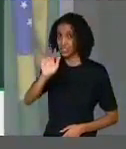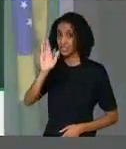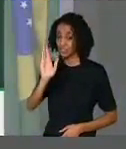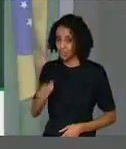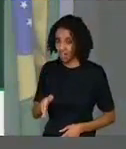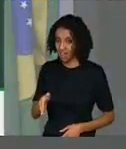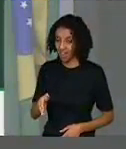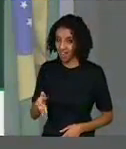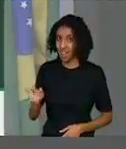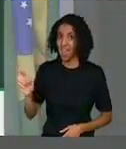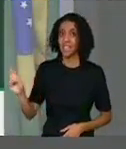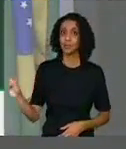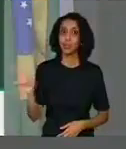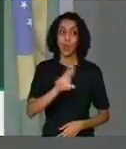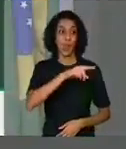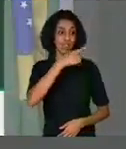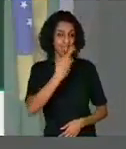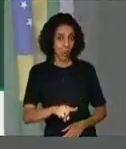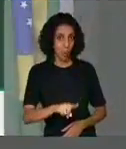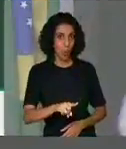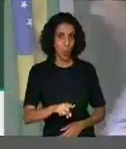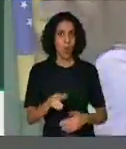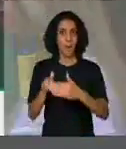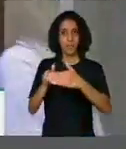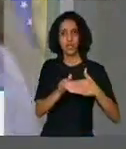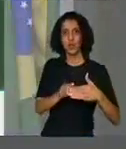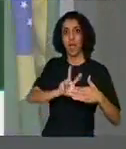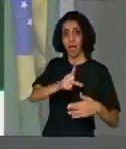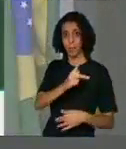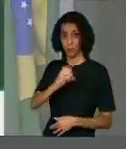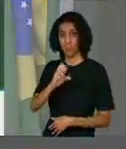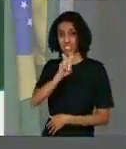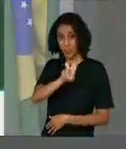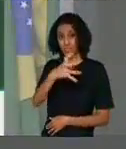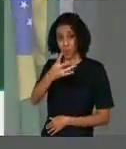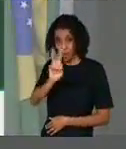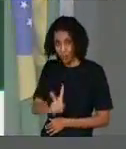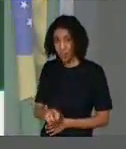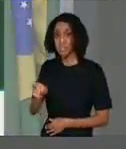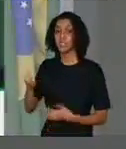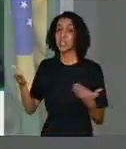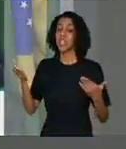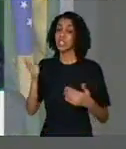negou 54 habeas corpus. Vamos ver a posição dela hoje.